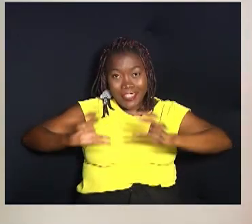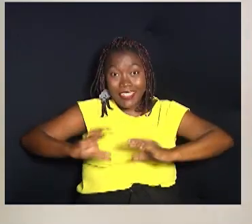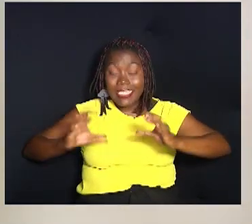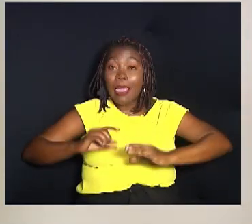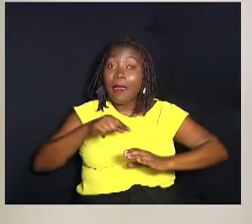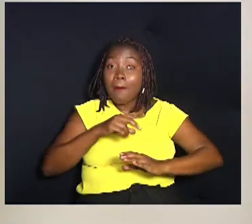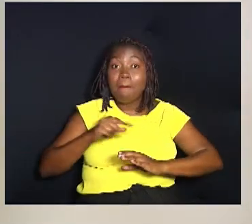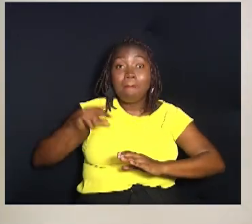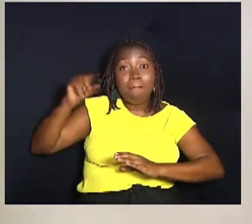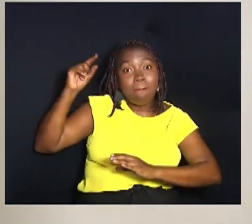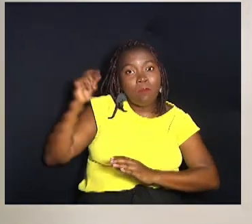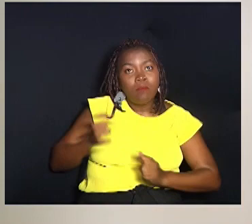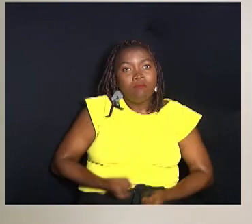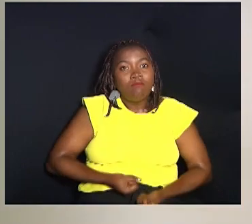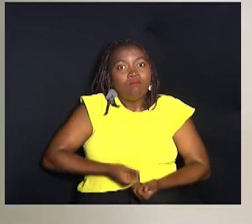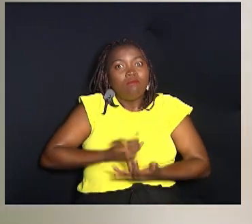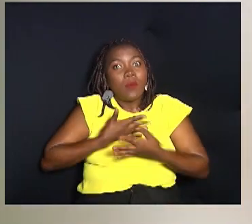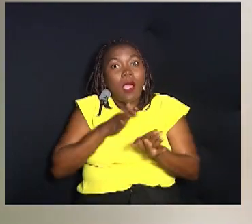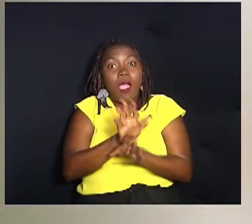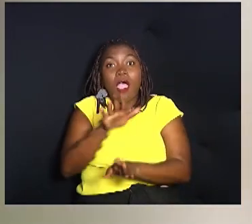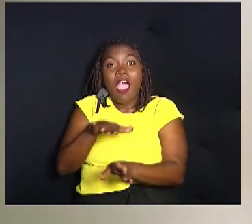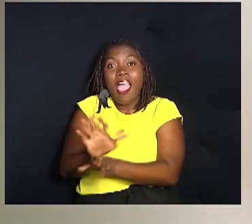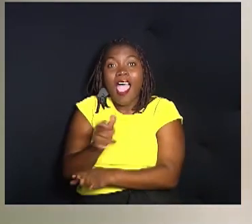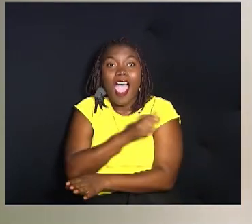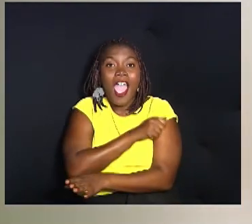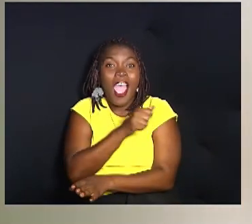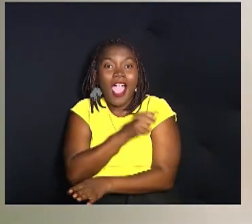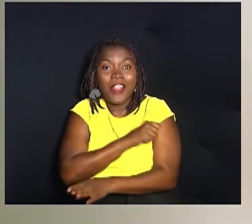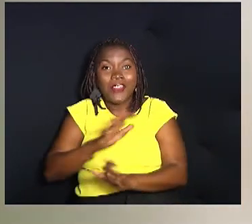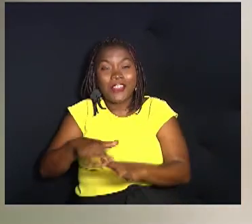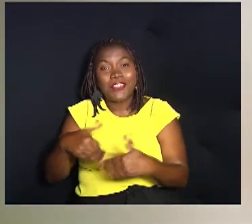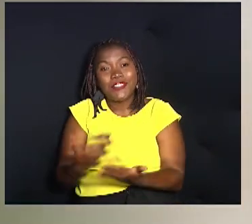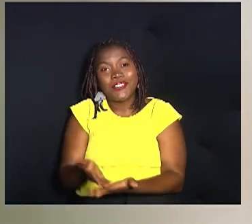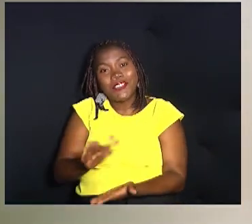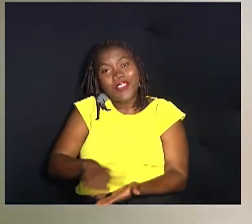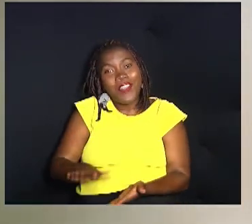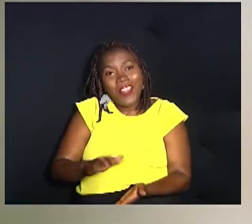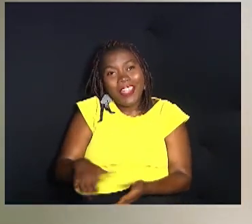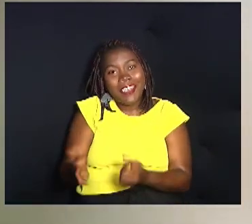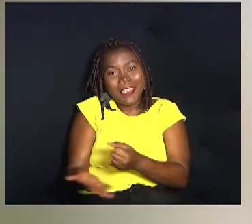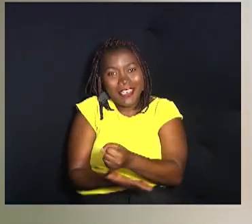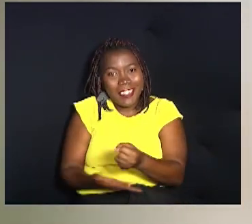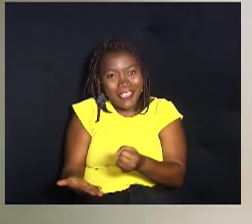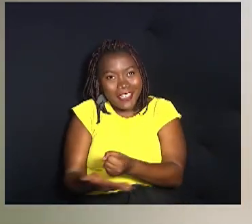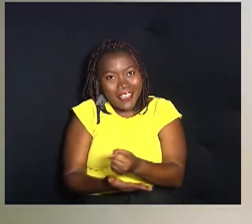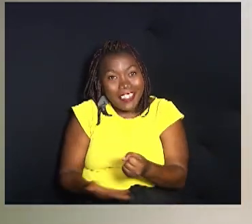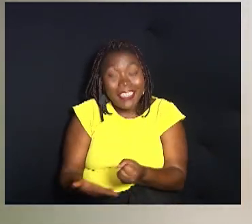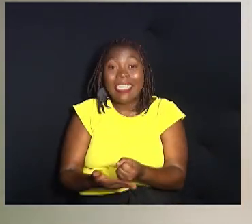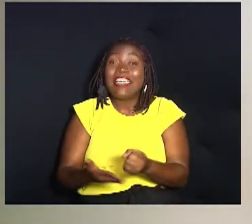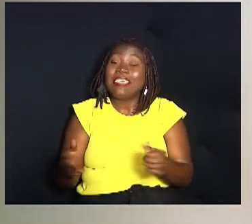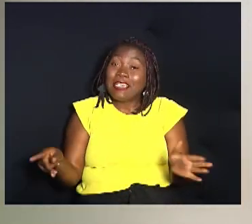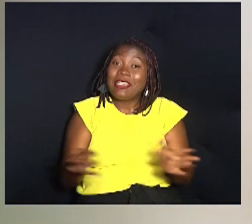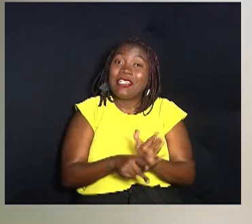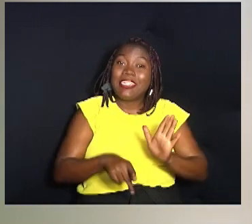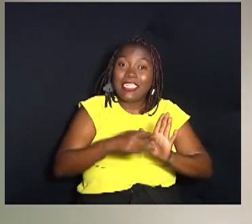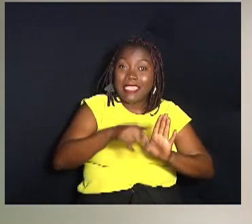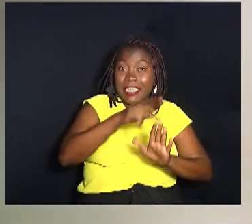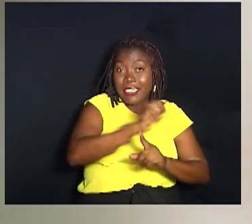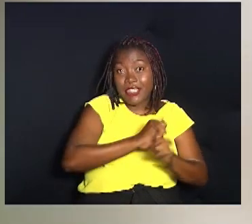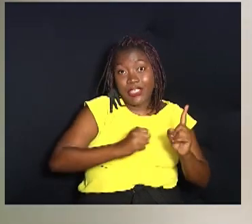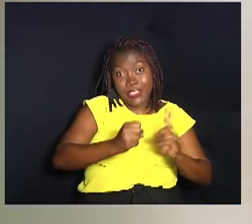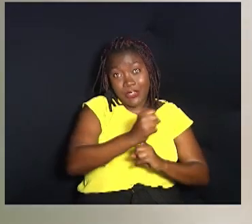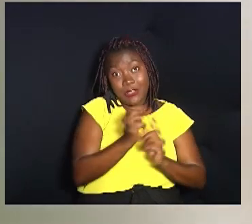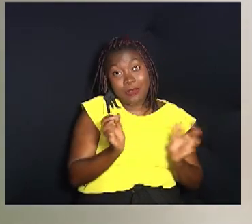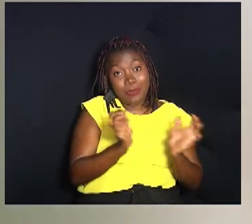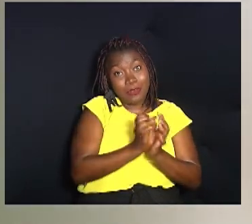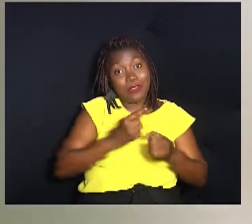veteranas inspiram e orientam as alunas da escolinha de futebol de base, que faz parte do projeto social do time no